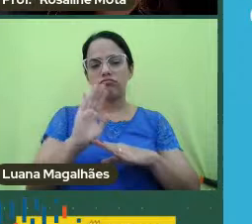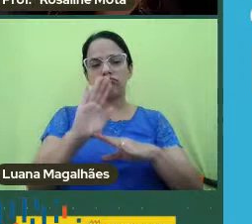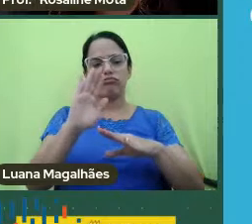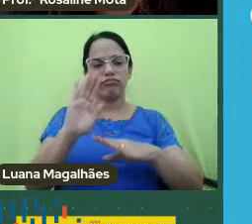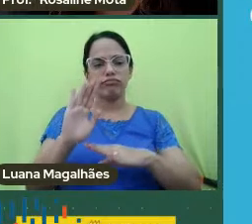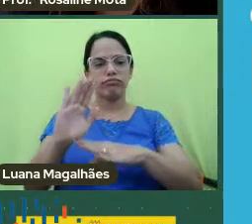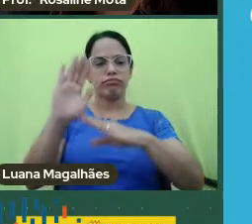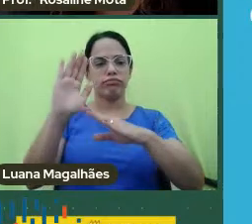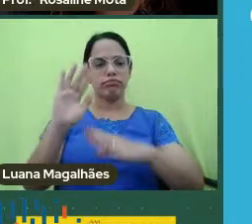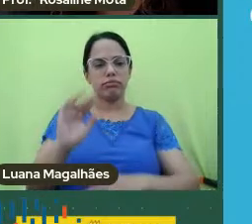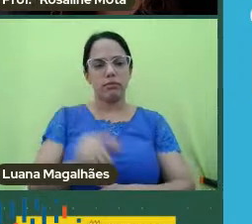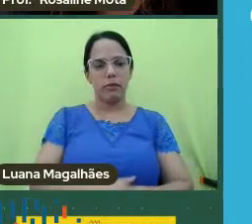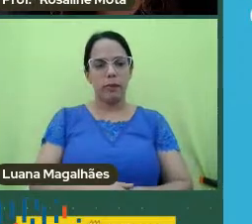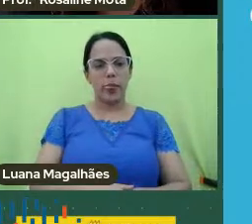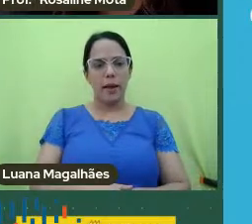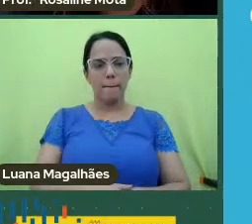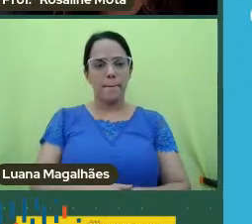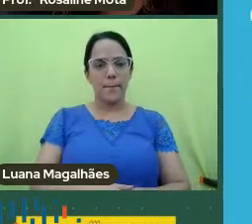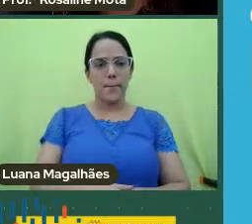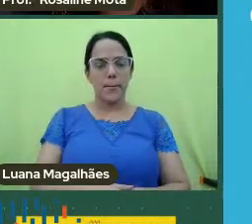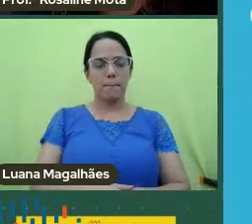digamos que o principal